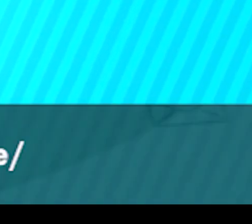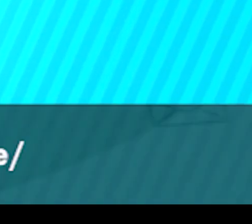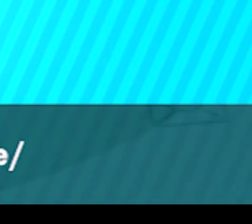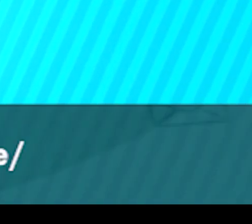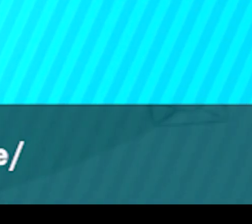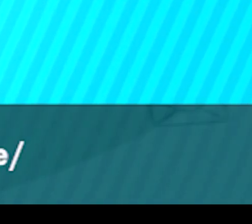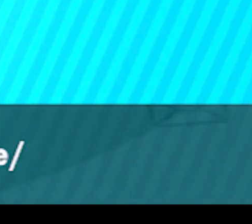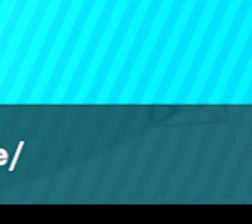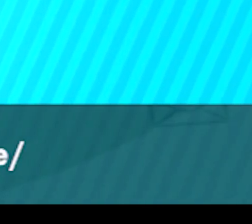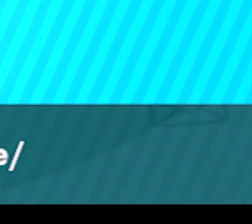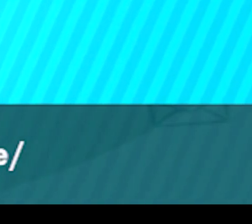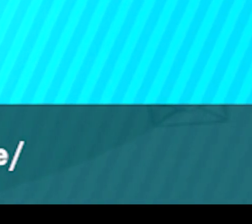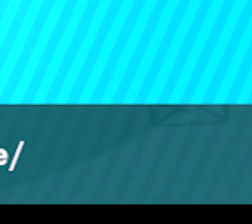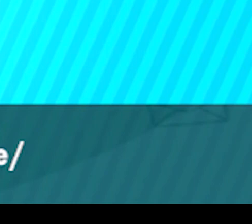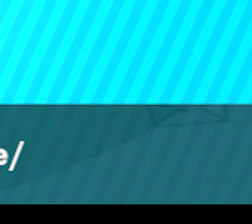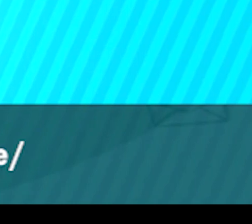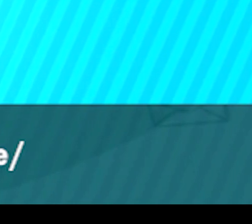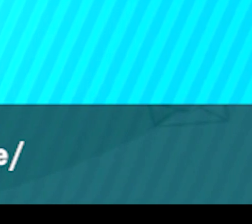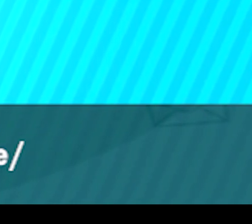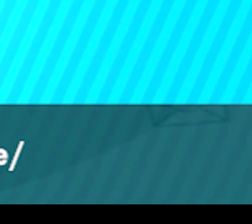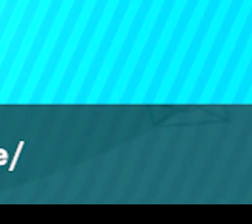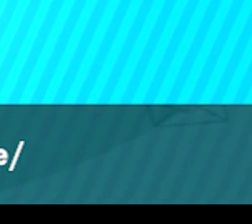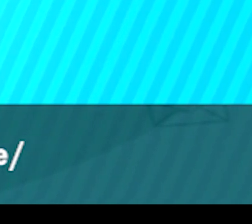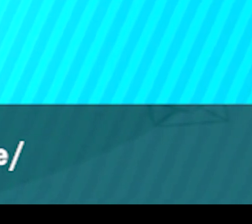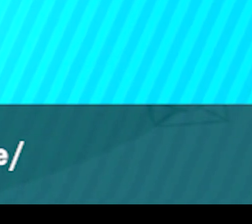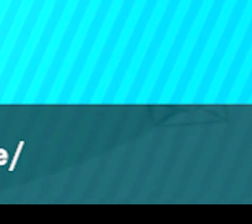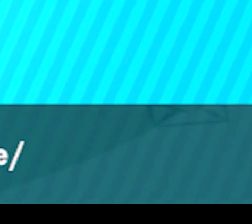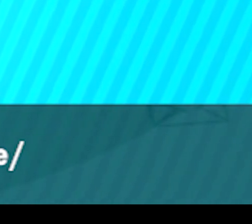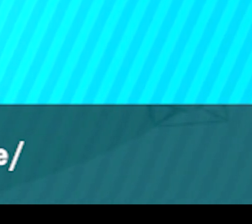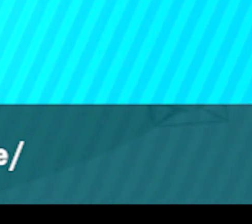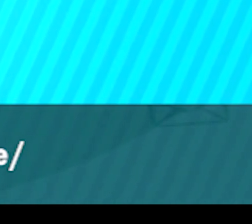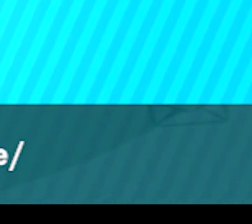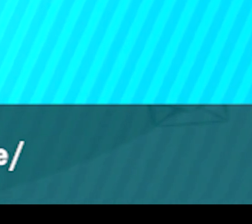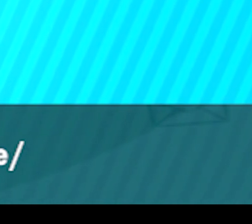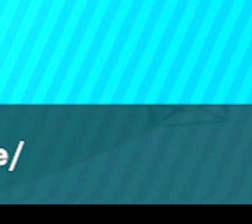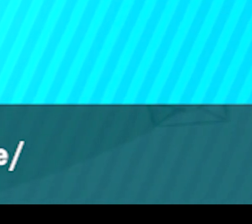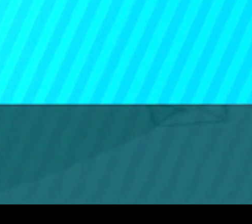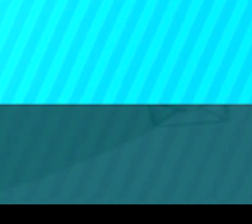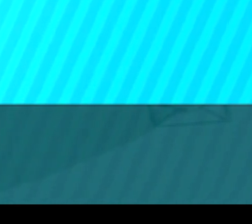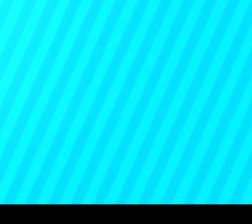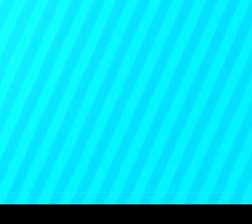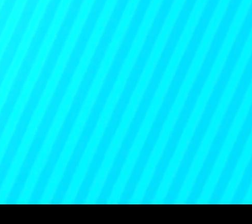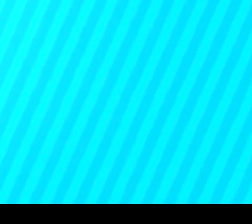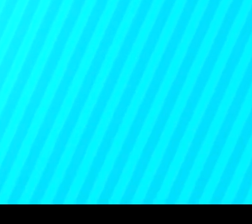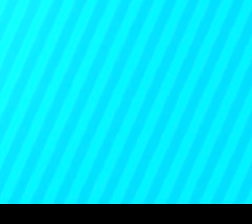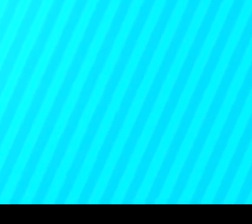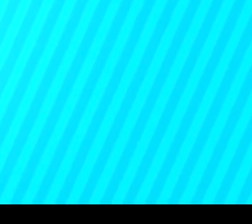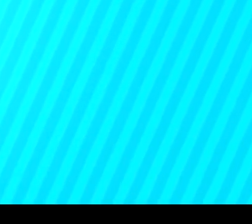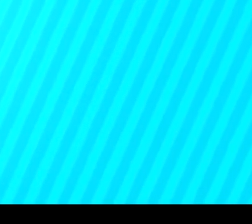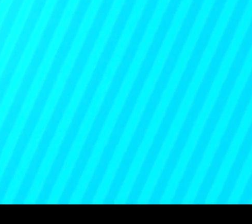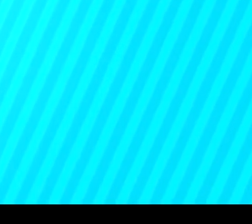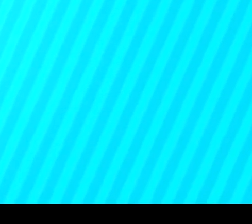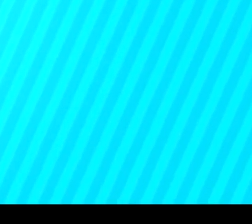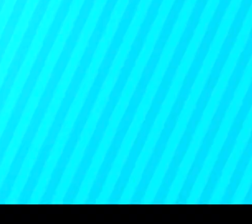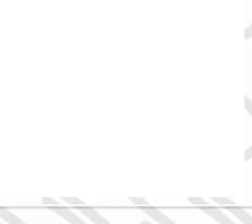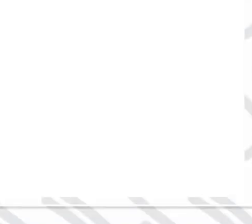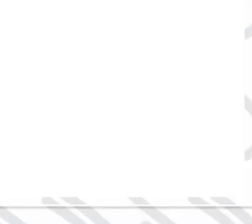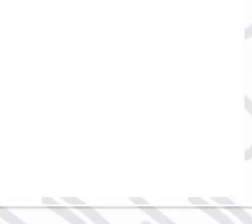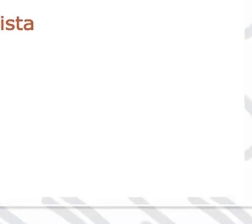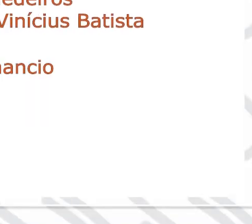acesse a página abaixo ou procure a escola com a modalidade EAJA mais próxima da sua casa. Contamos com sua presença.